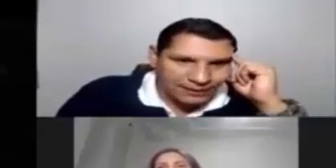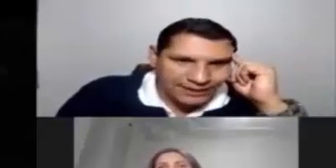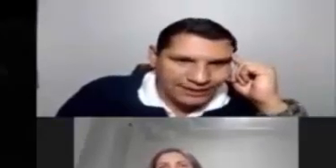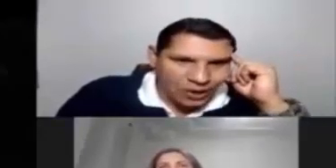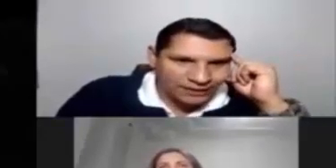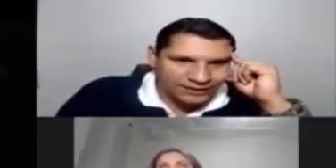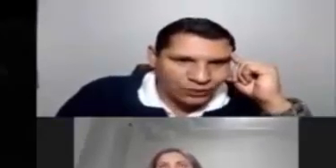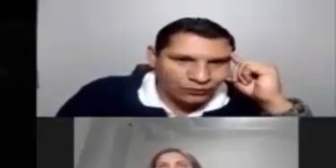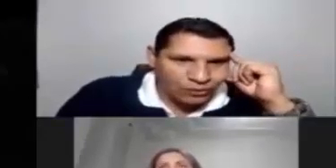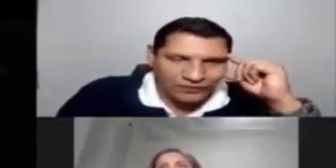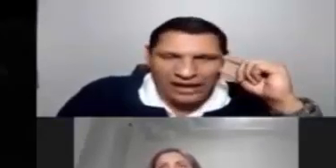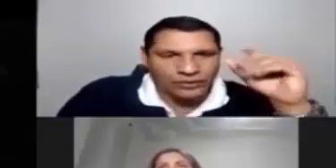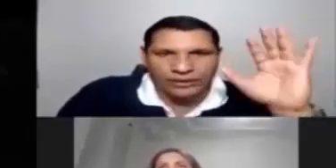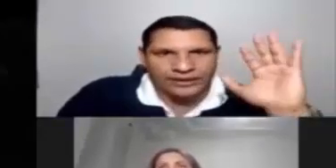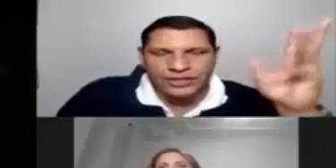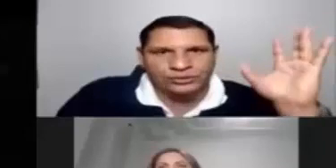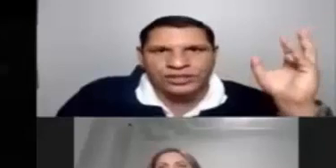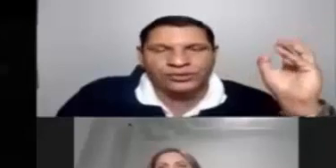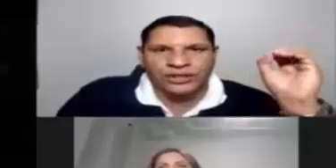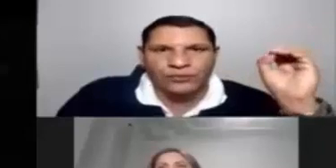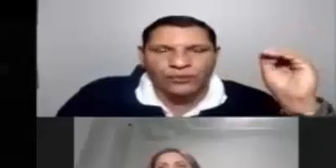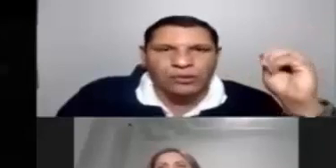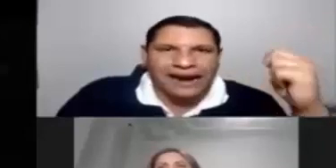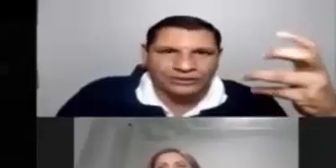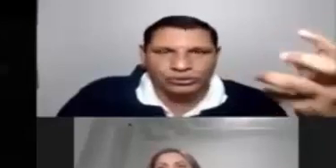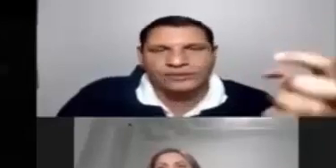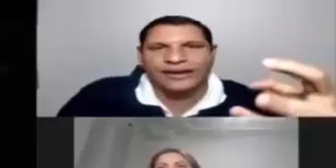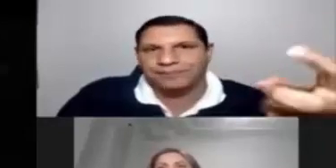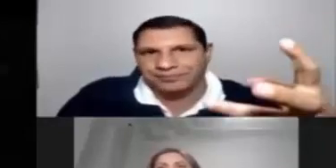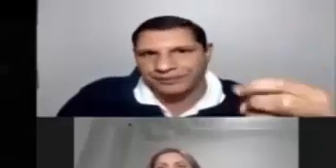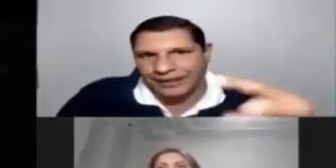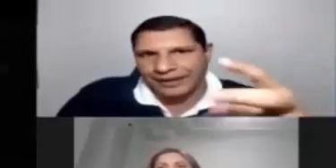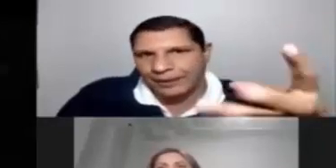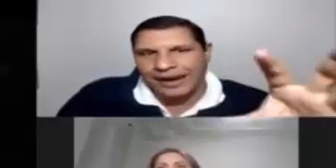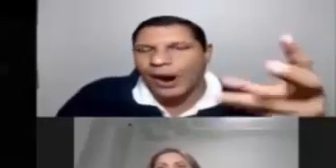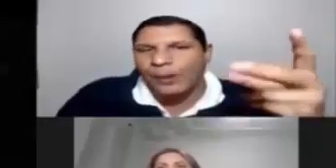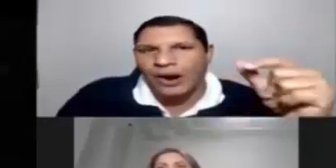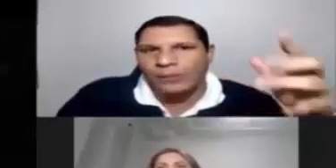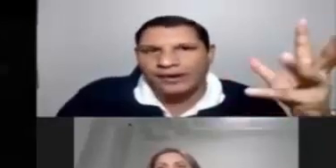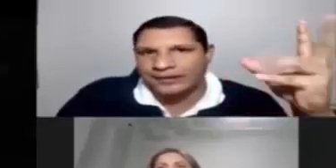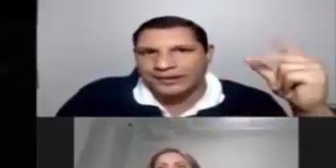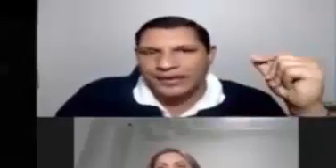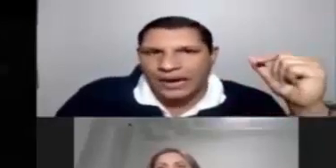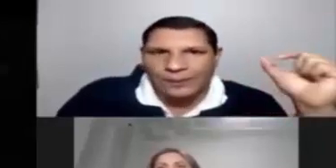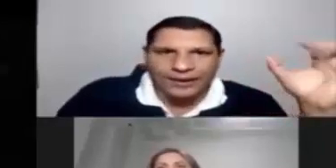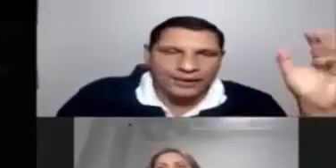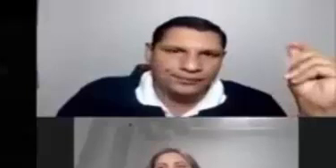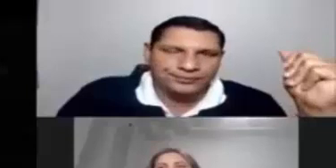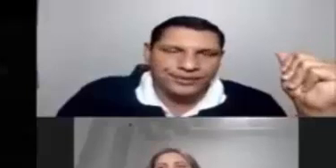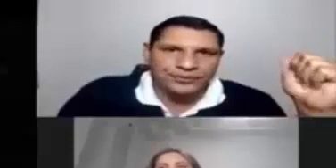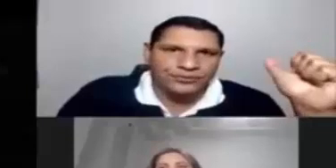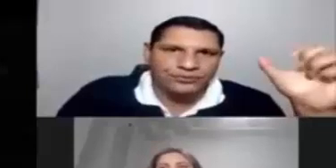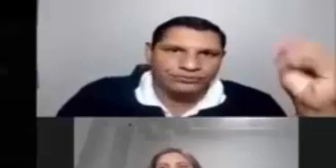alma é imaterial, mas tem um formato... Não, não acredito que não tenha um formato, né? Ela é uma alma. A alma... A alma